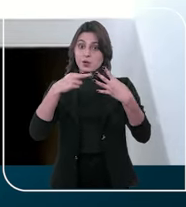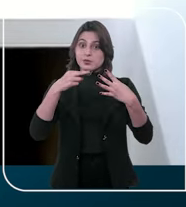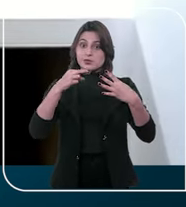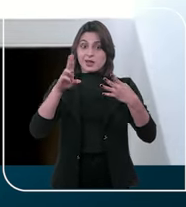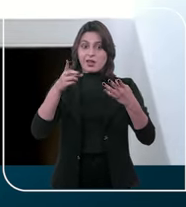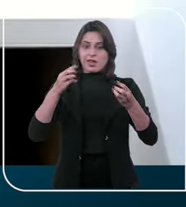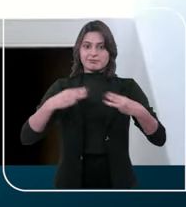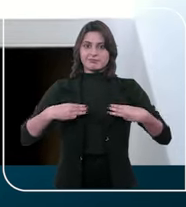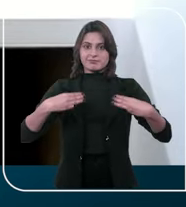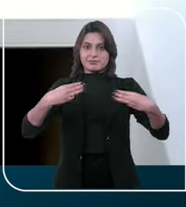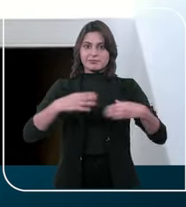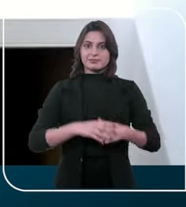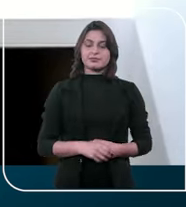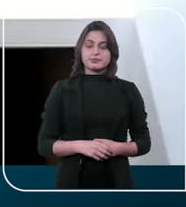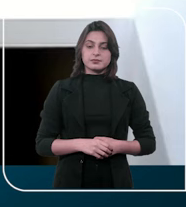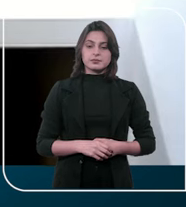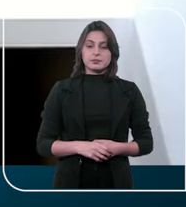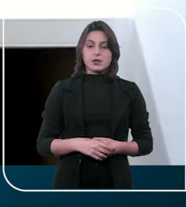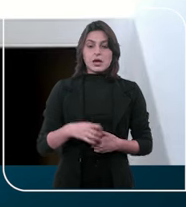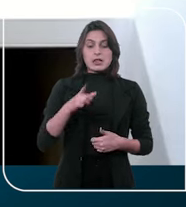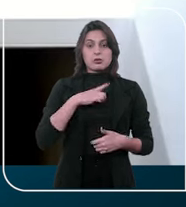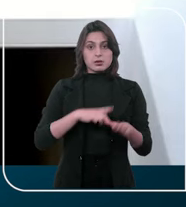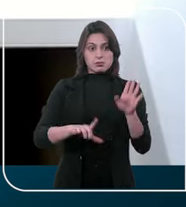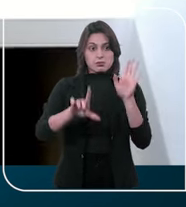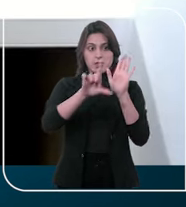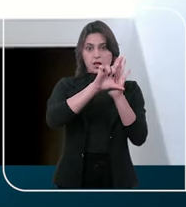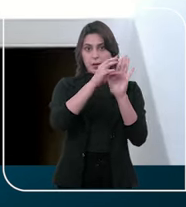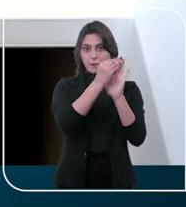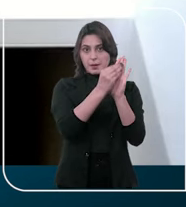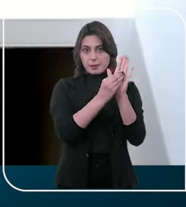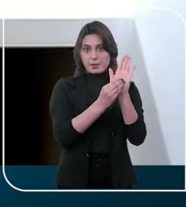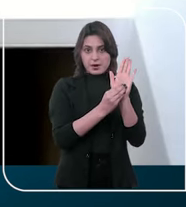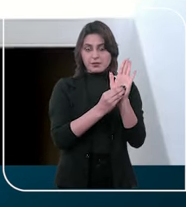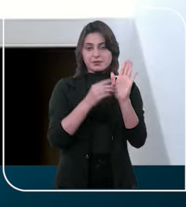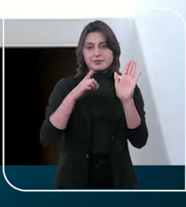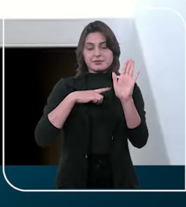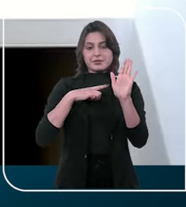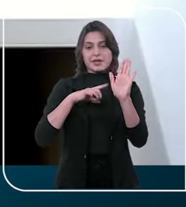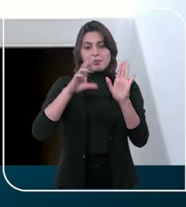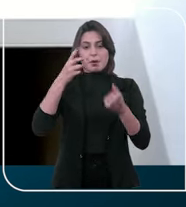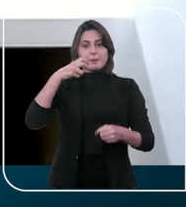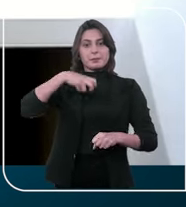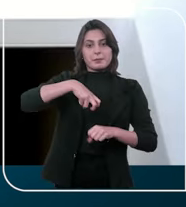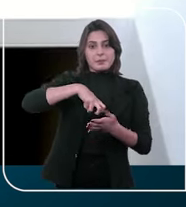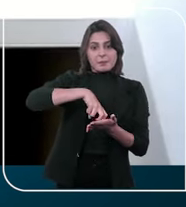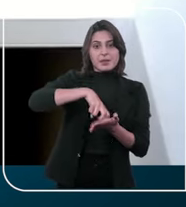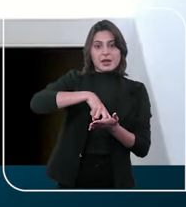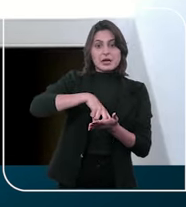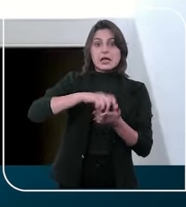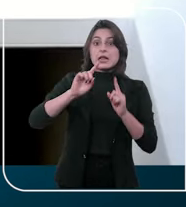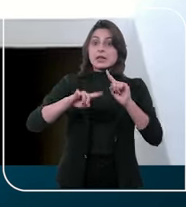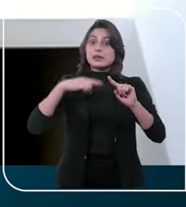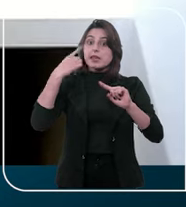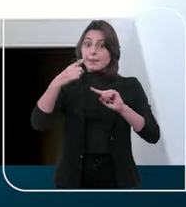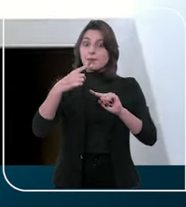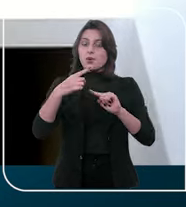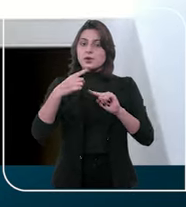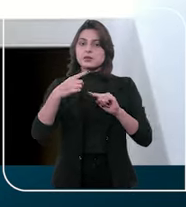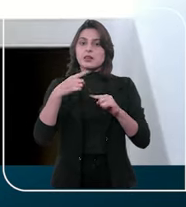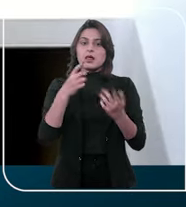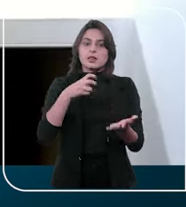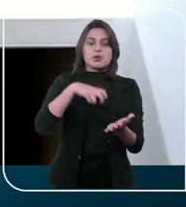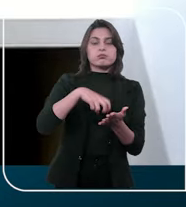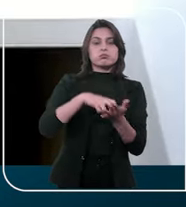que passou a prever essa execução provisória da pena após a condenação no plenário para apenas acima de 15 anos, continua